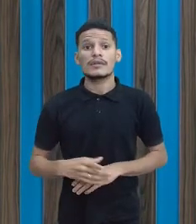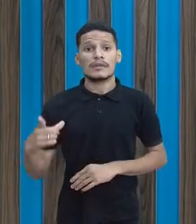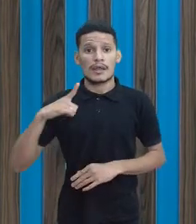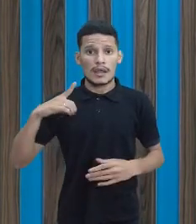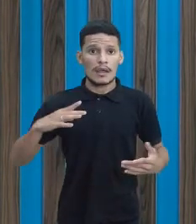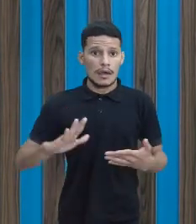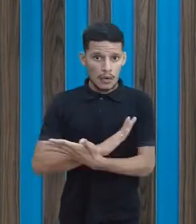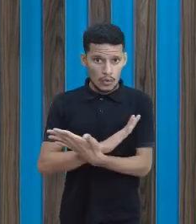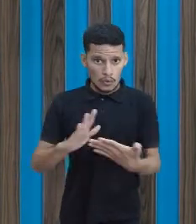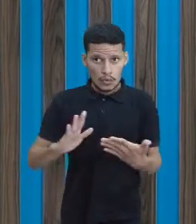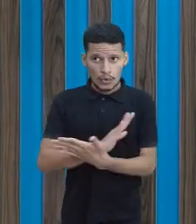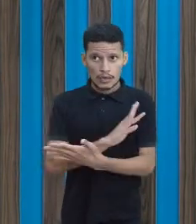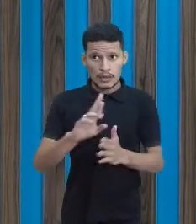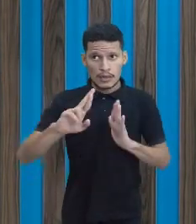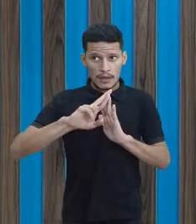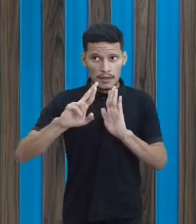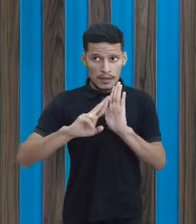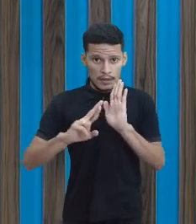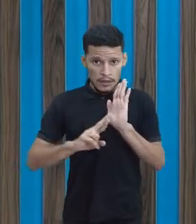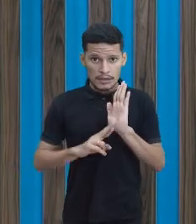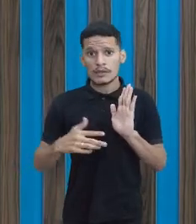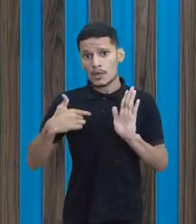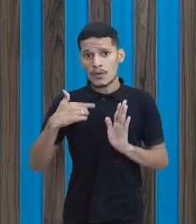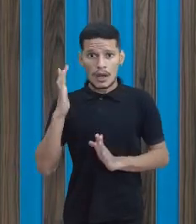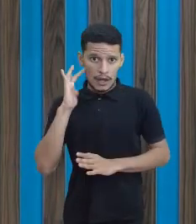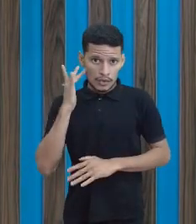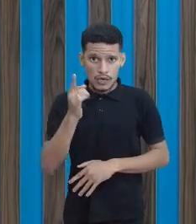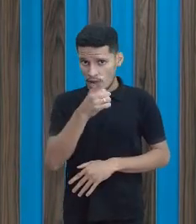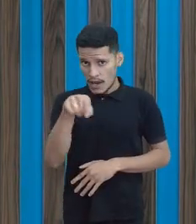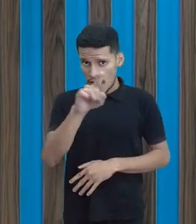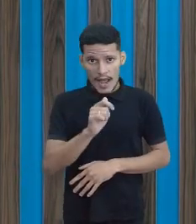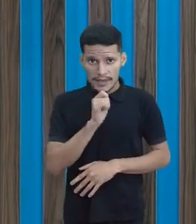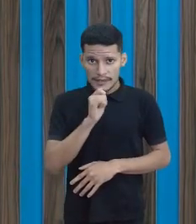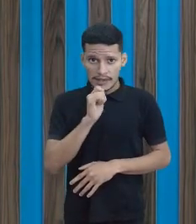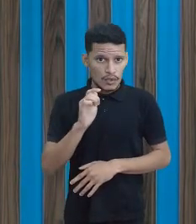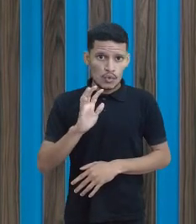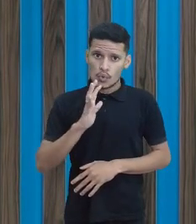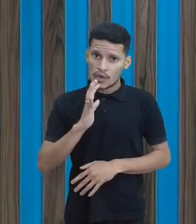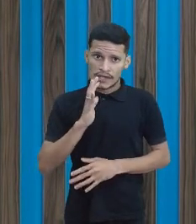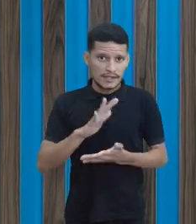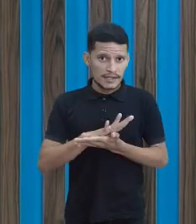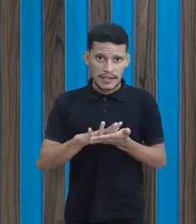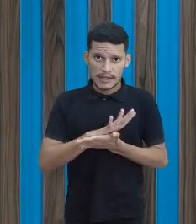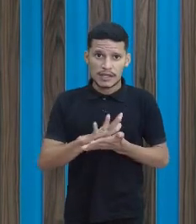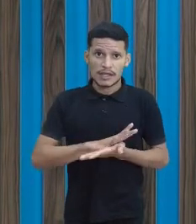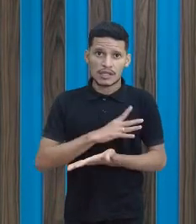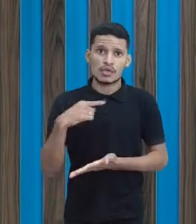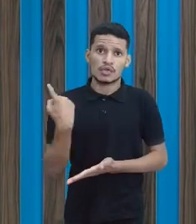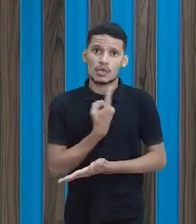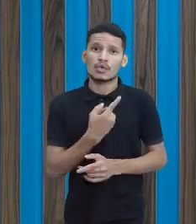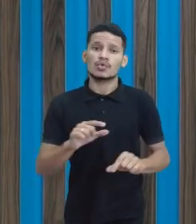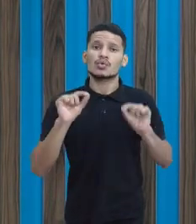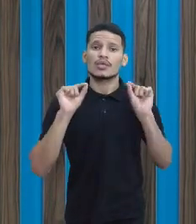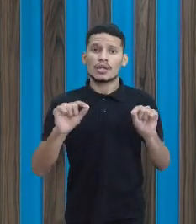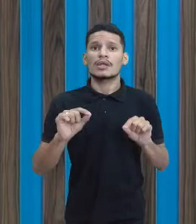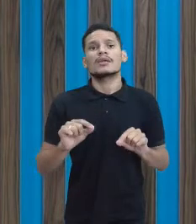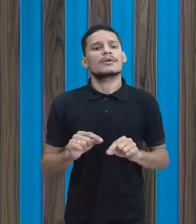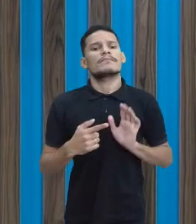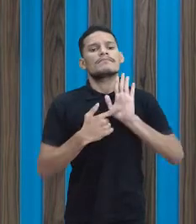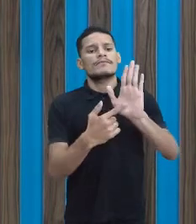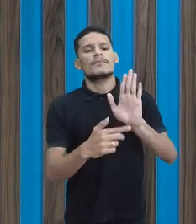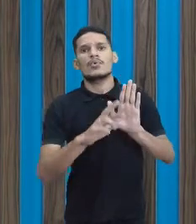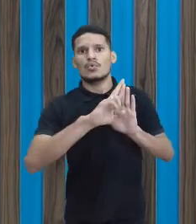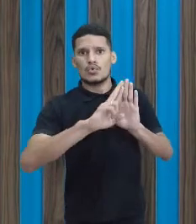regras e talvez você ainda não conheça. Então, o que é que a gente vai fazer agora? A gente vai passar para as